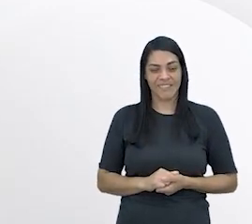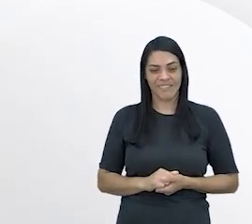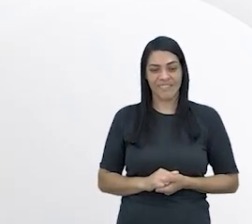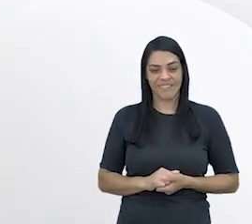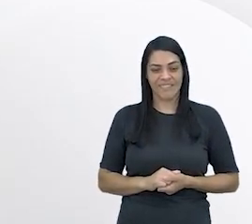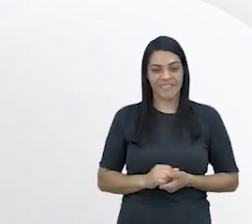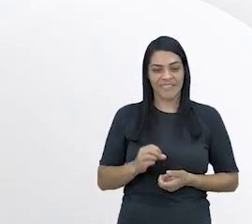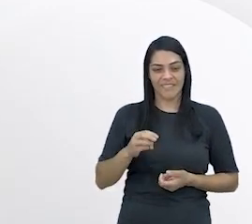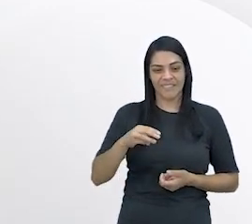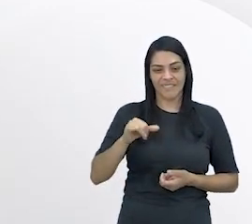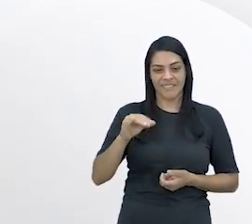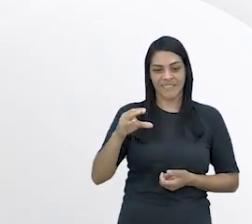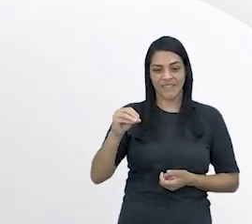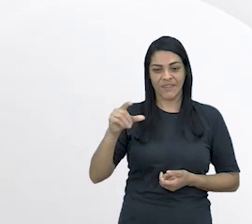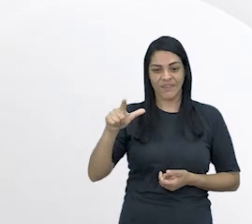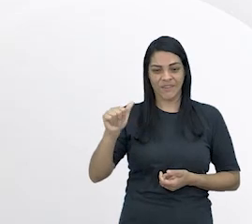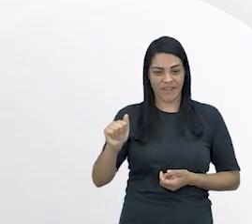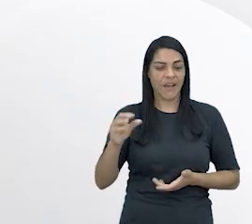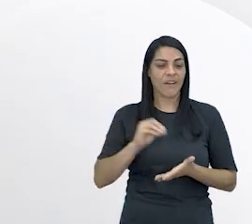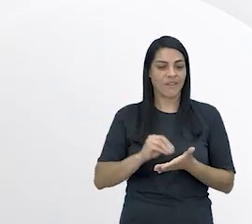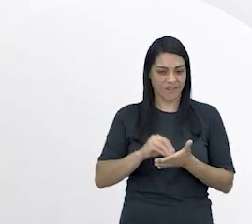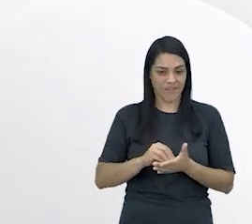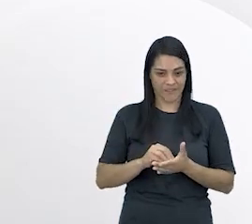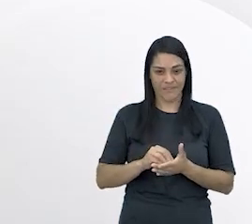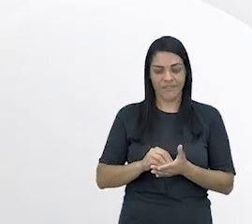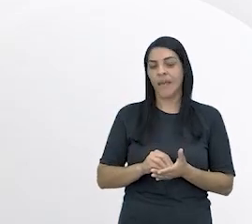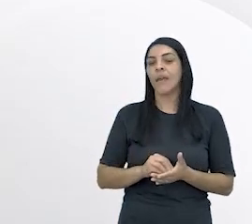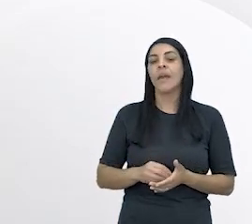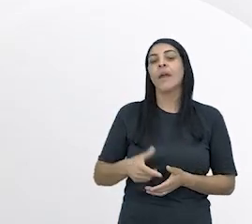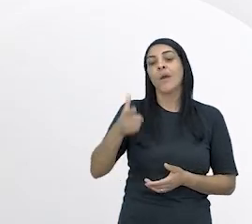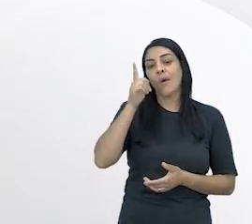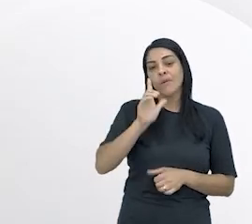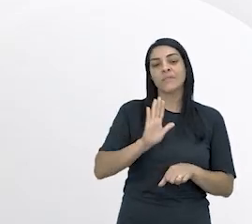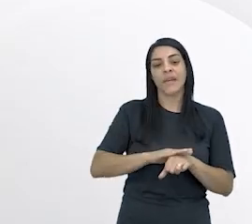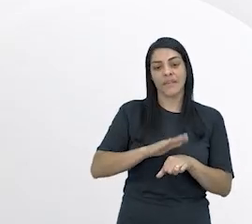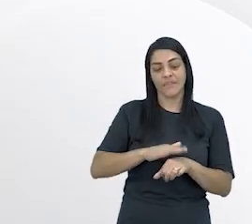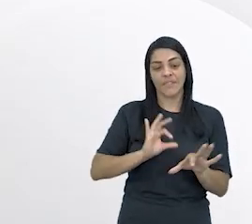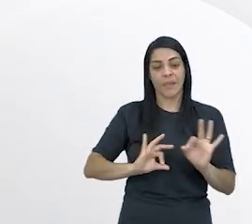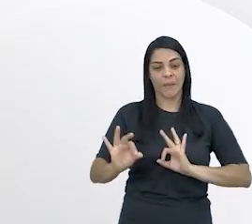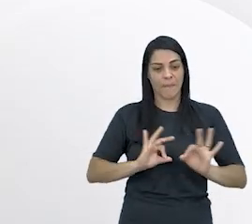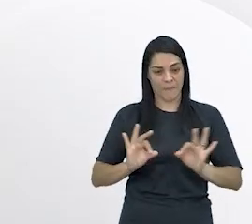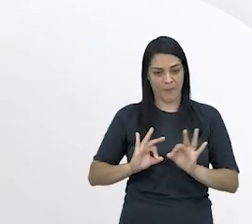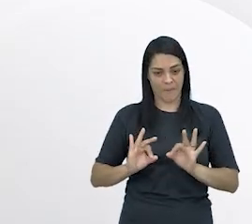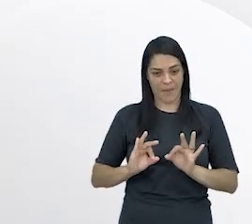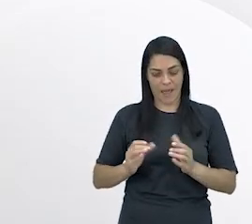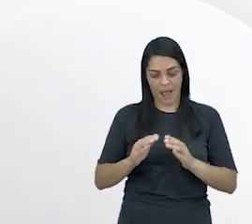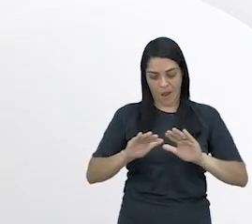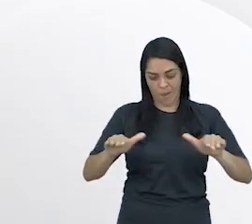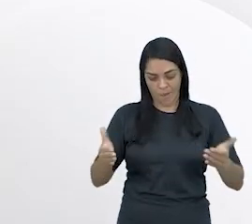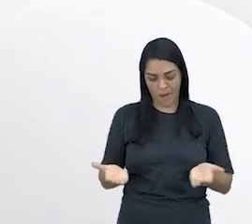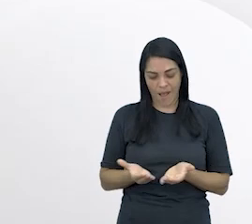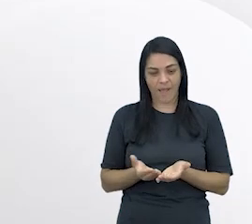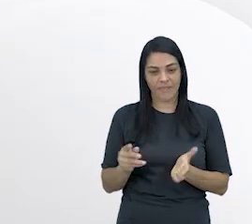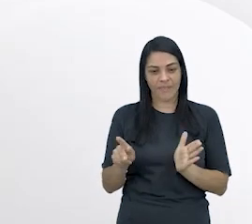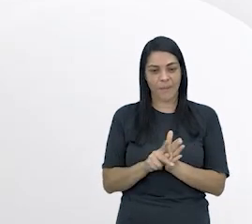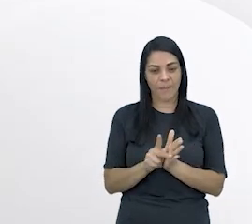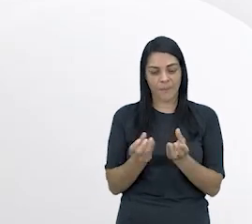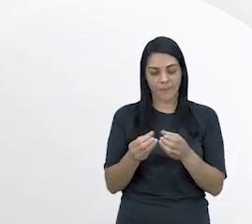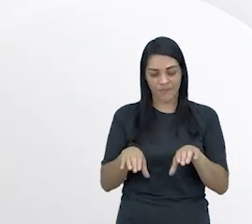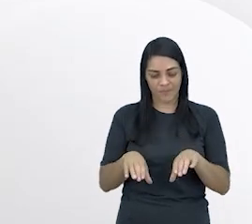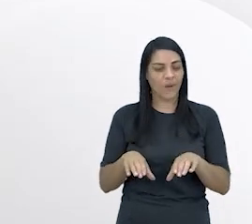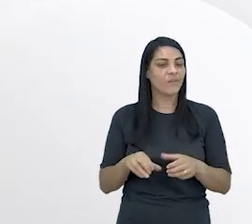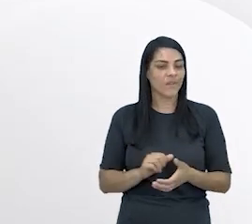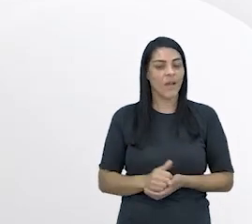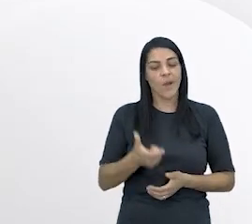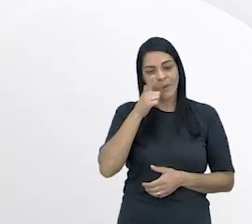Fanny colocou, dá pra fazer com caixa de ovos, né? Dá sim. Dá pra adaptar bem